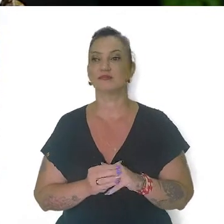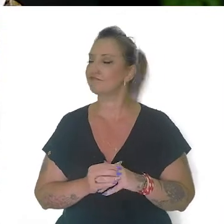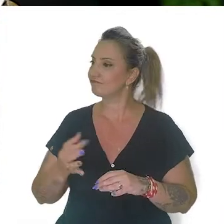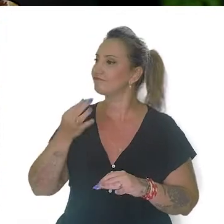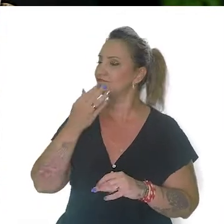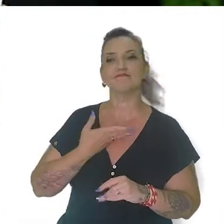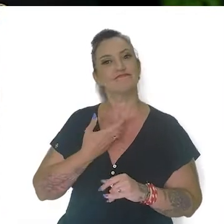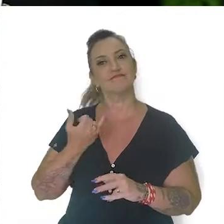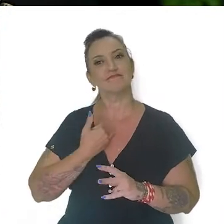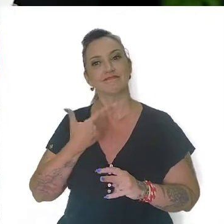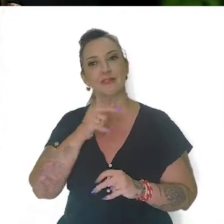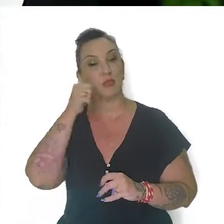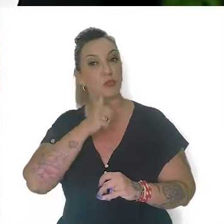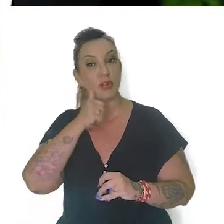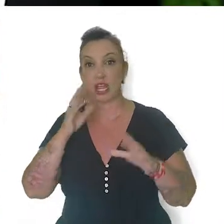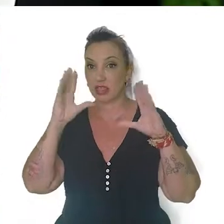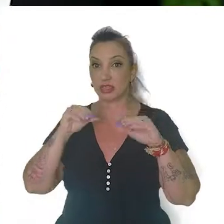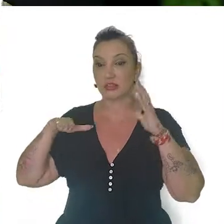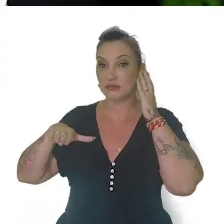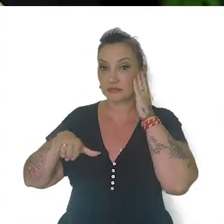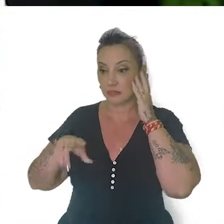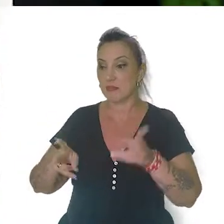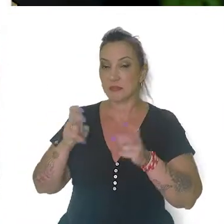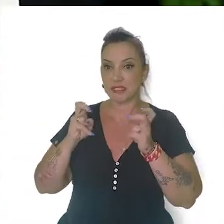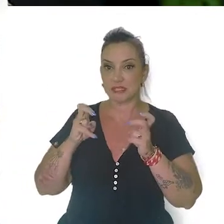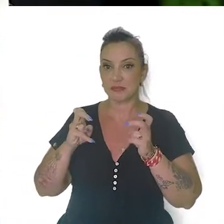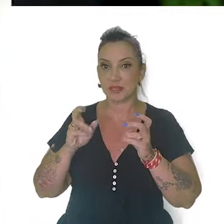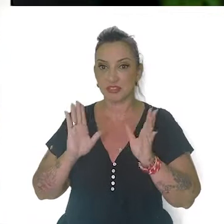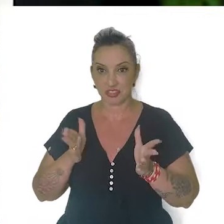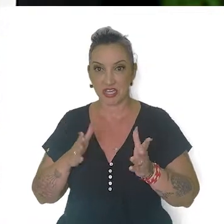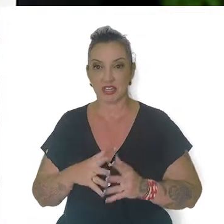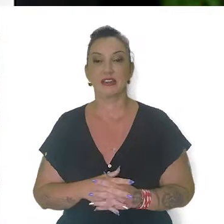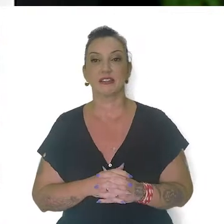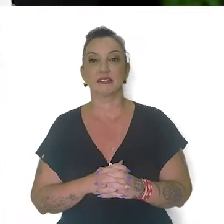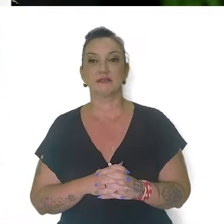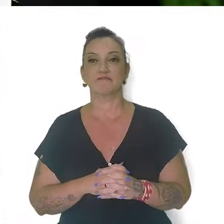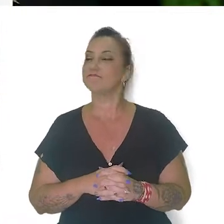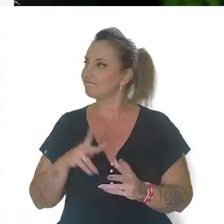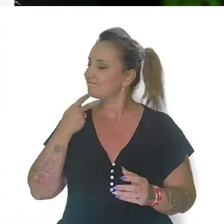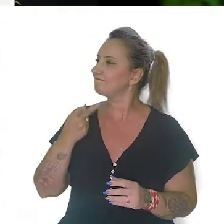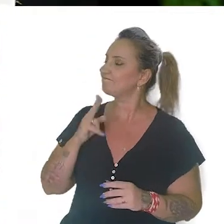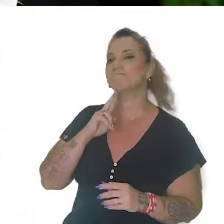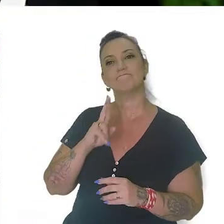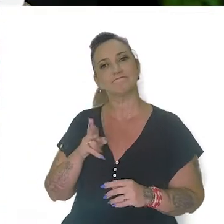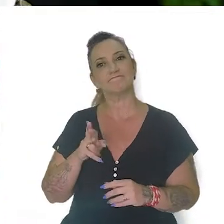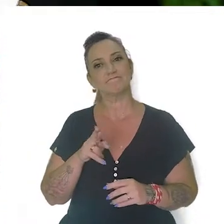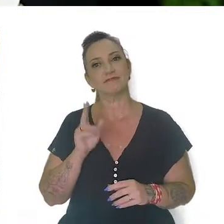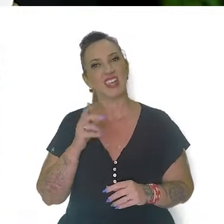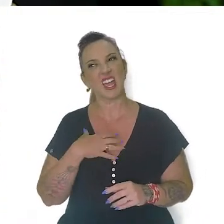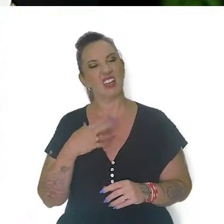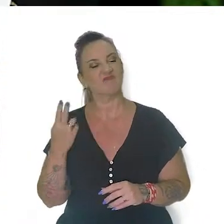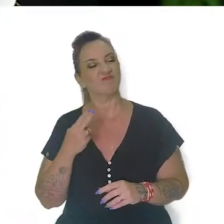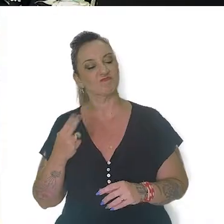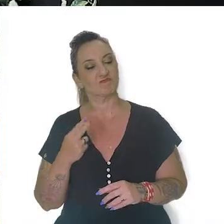sempre comentava comigo, falava assim: não tem mulher na noite discotecando. Você já observou que não tem mulher na noite discotecando? E eu falava: ai, mas eu não